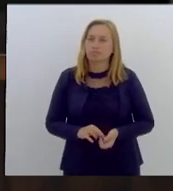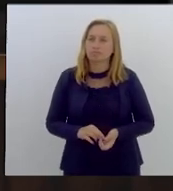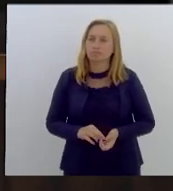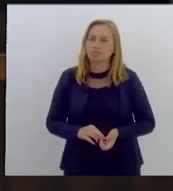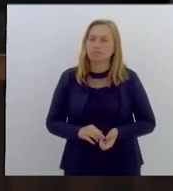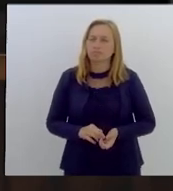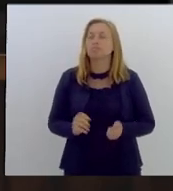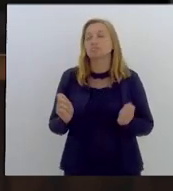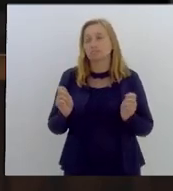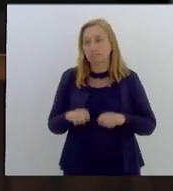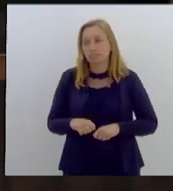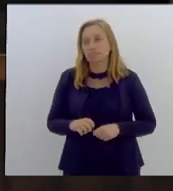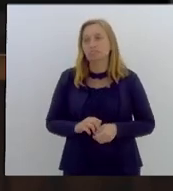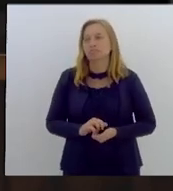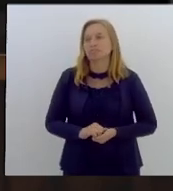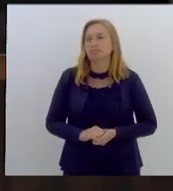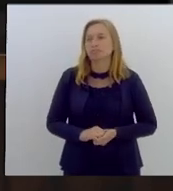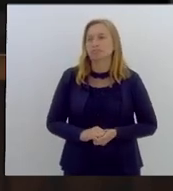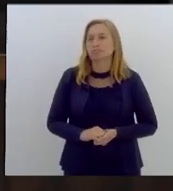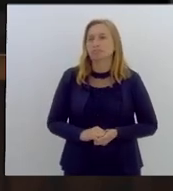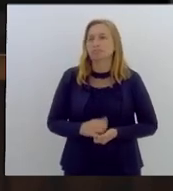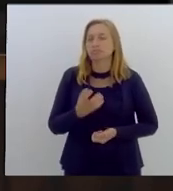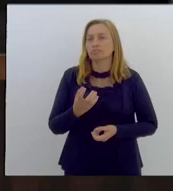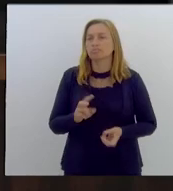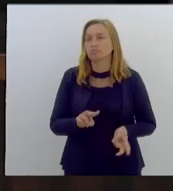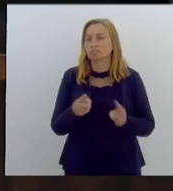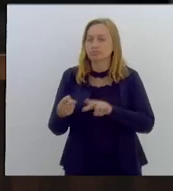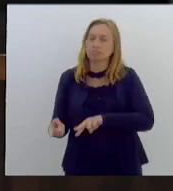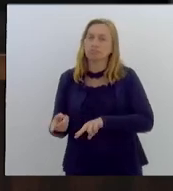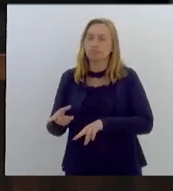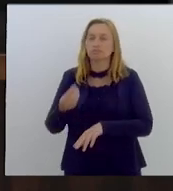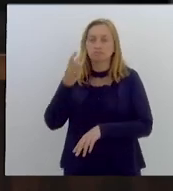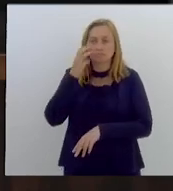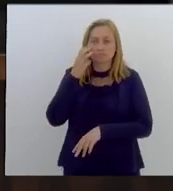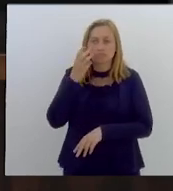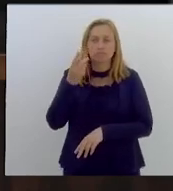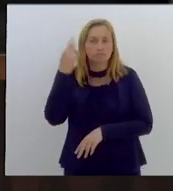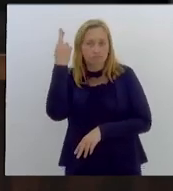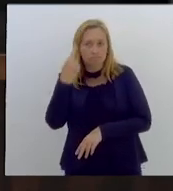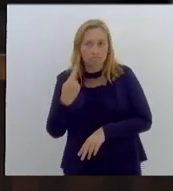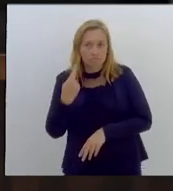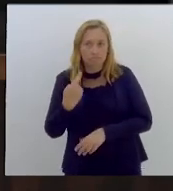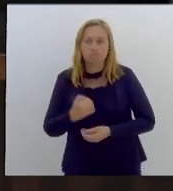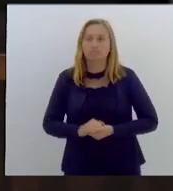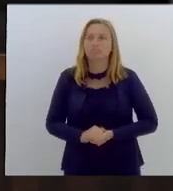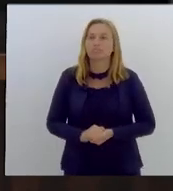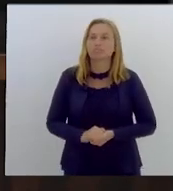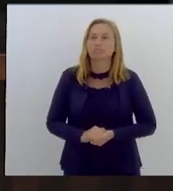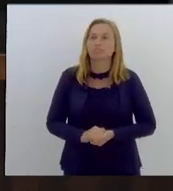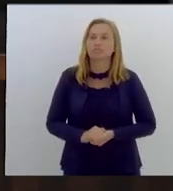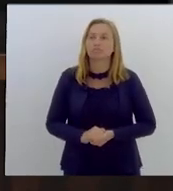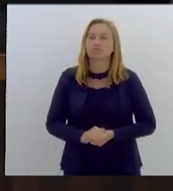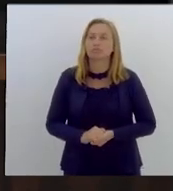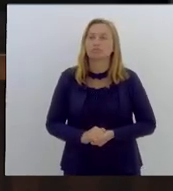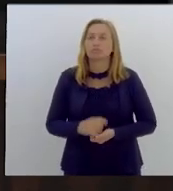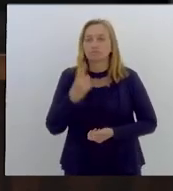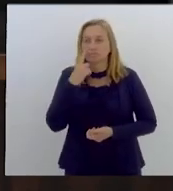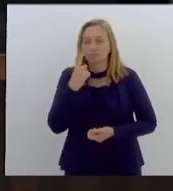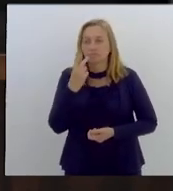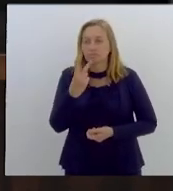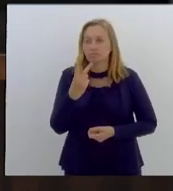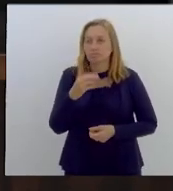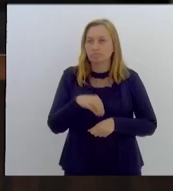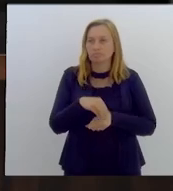se há possibilidade, quero encaminhar aqui com o Valdec e com a Renata, vejo 2 destaques